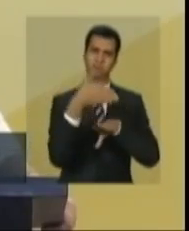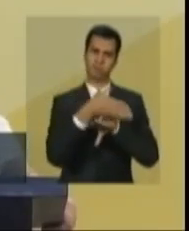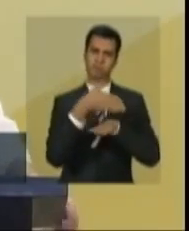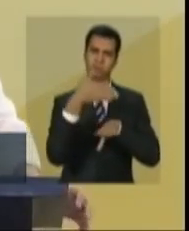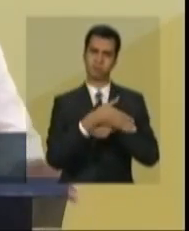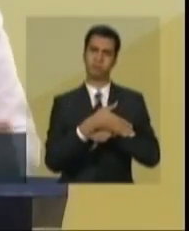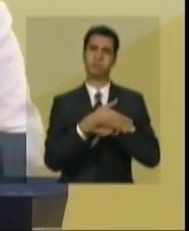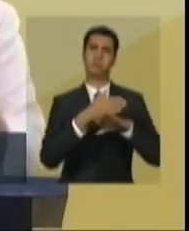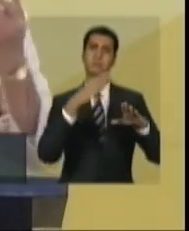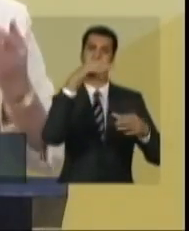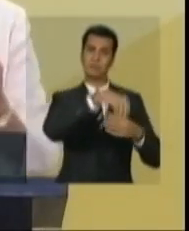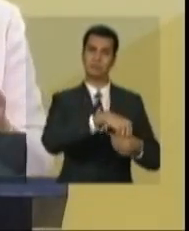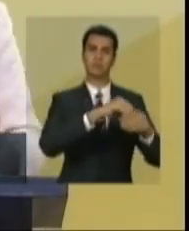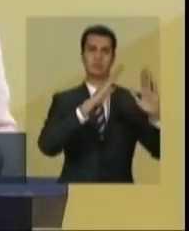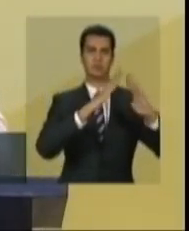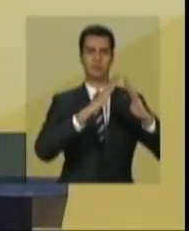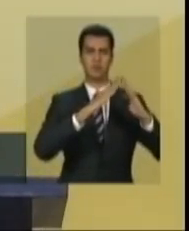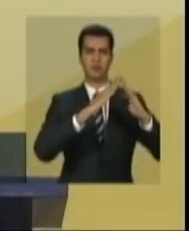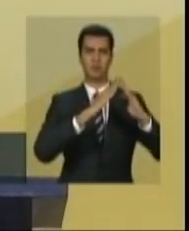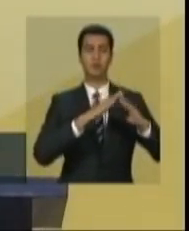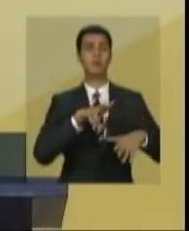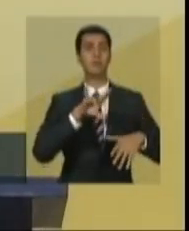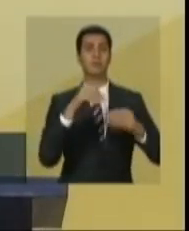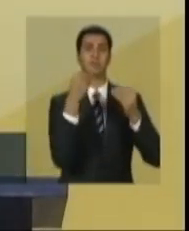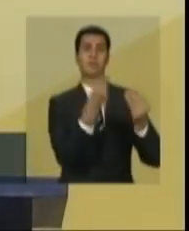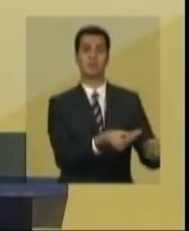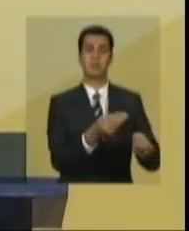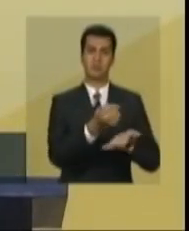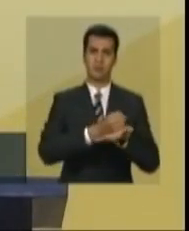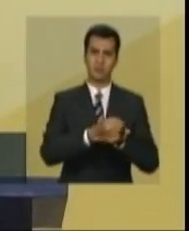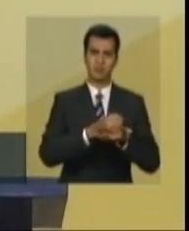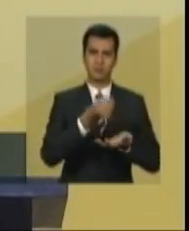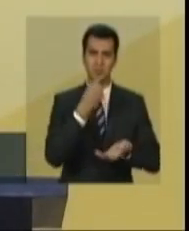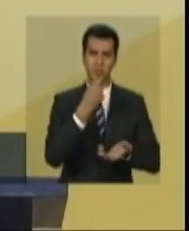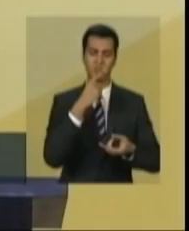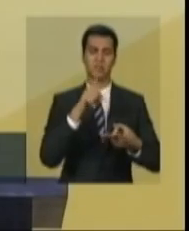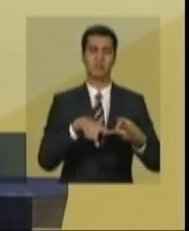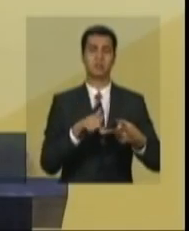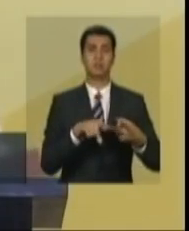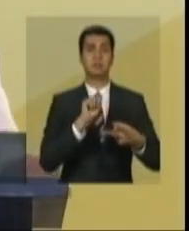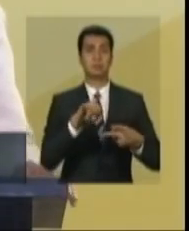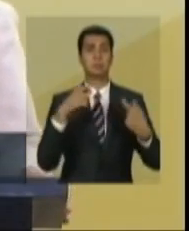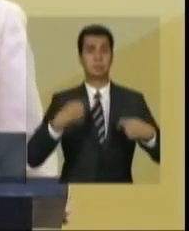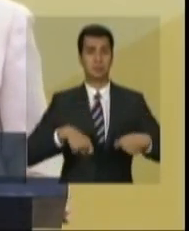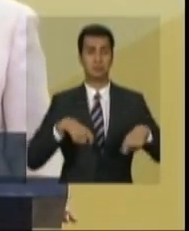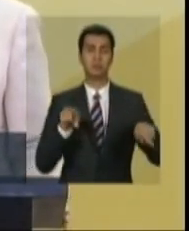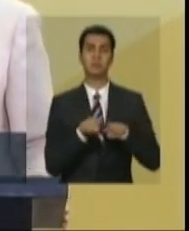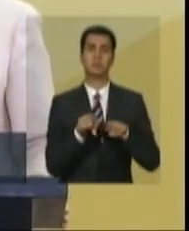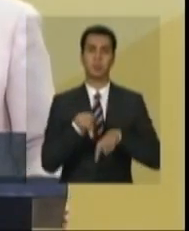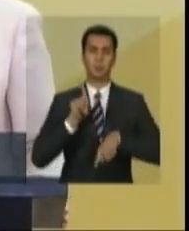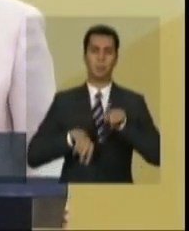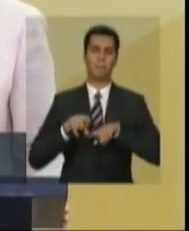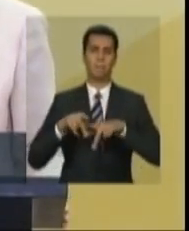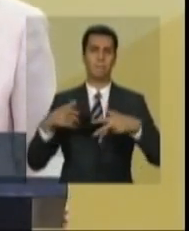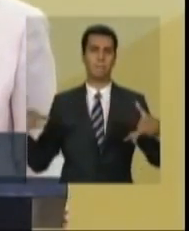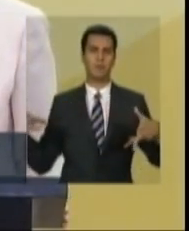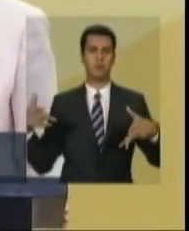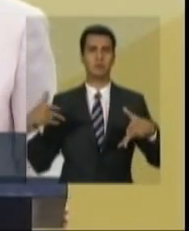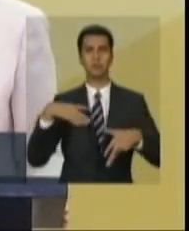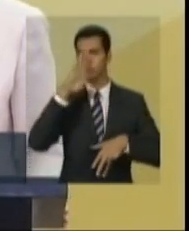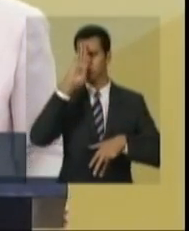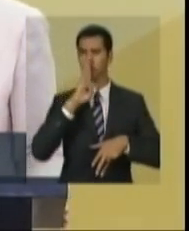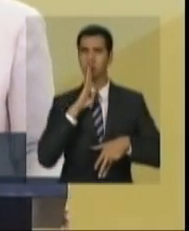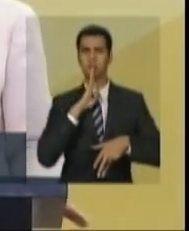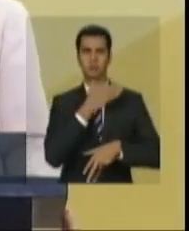ministro Padilha. Lá vão receber medicamentos e, se necessário, equipamentos fornecidos gratuitamente